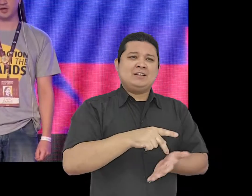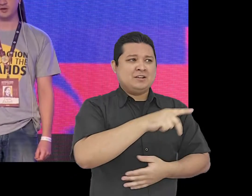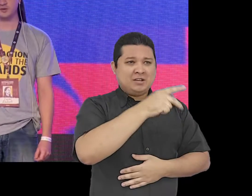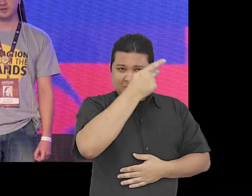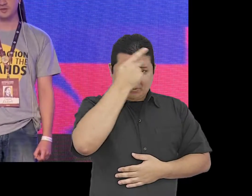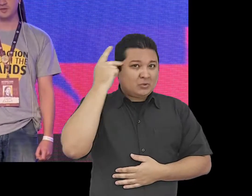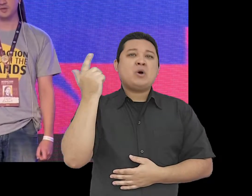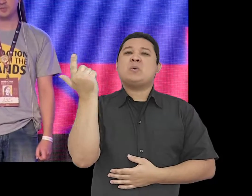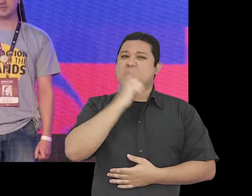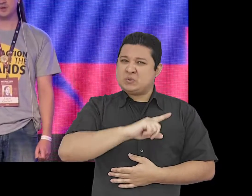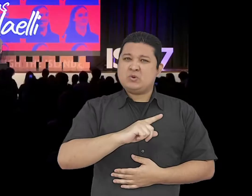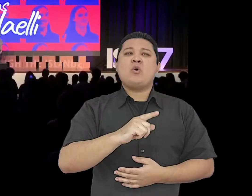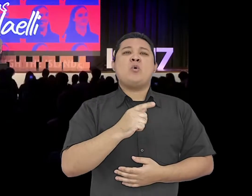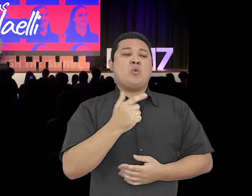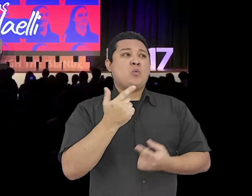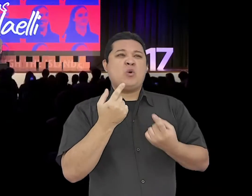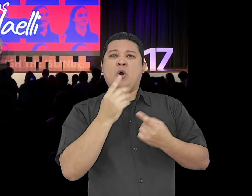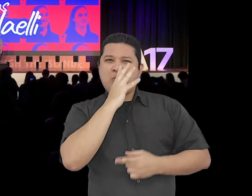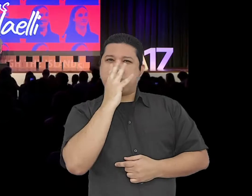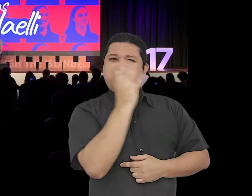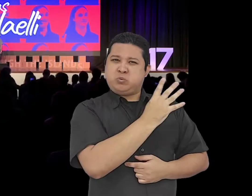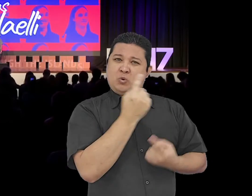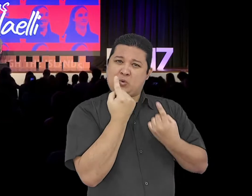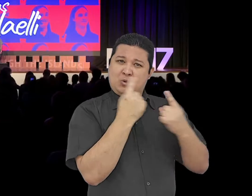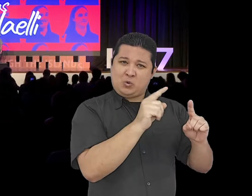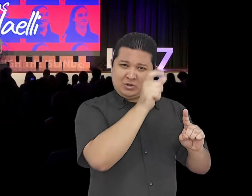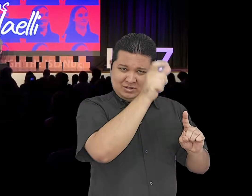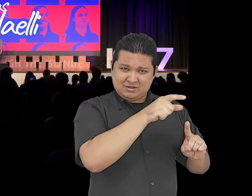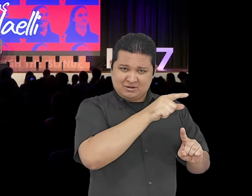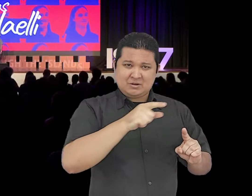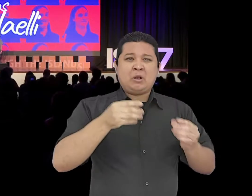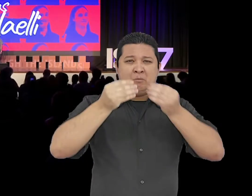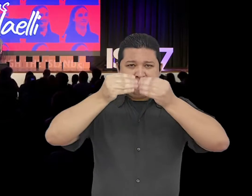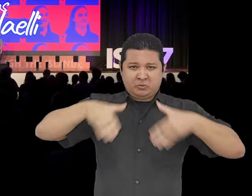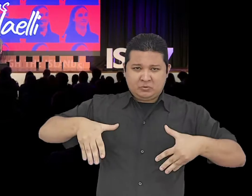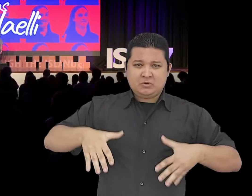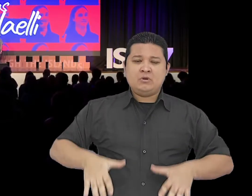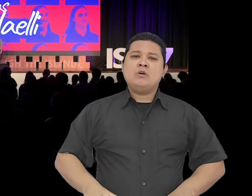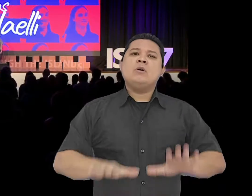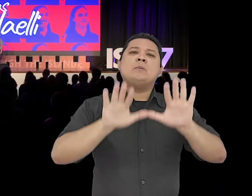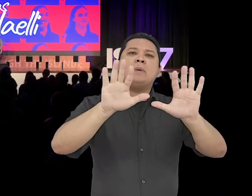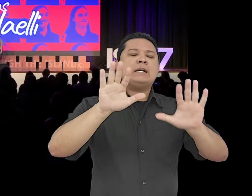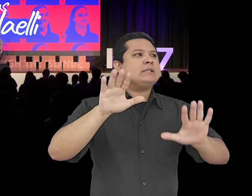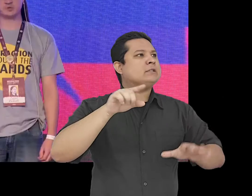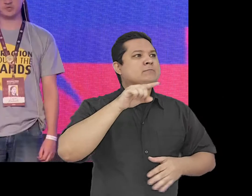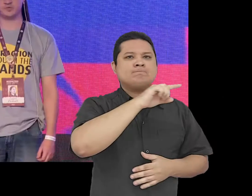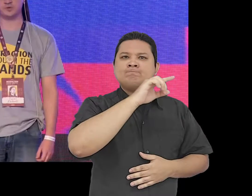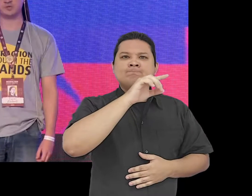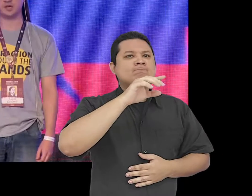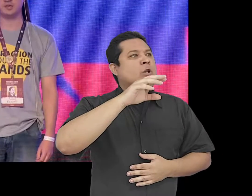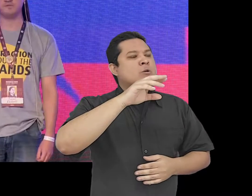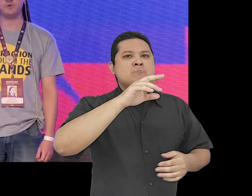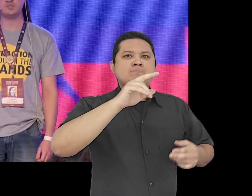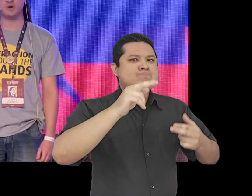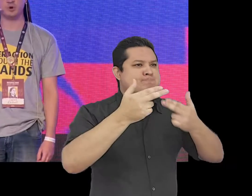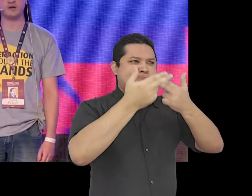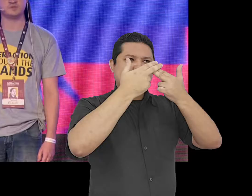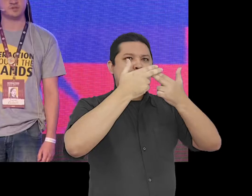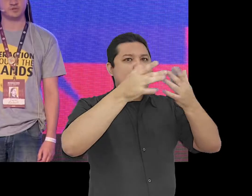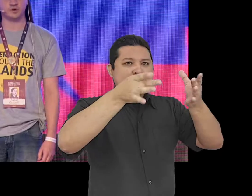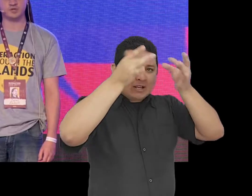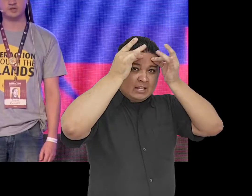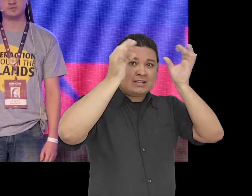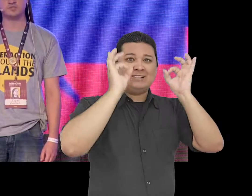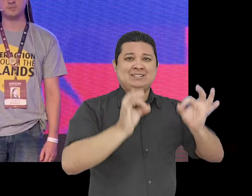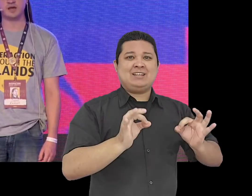reputação do cara, mas também ele foi memorável. E tem uma coisa que eu queria que essa palestra hoje fosse, que fosse